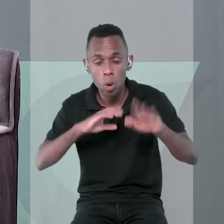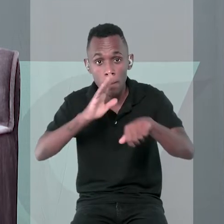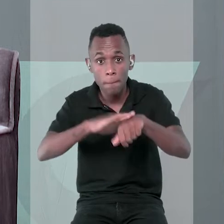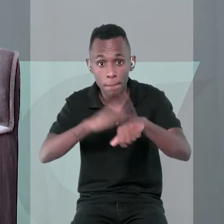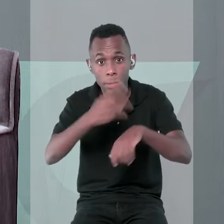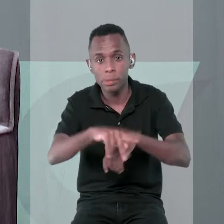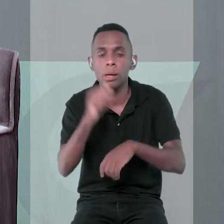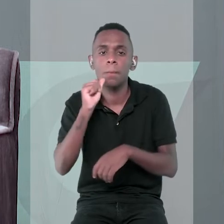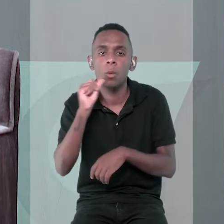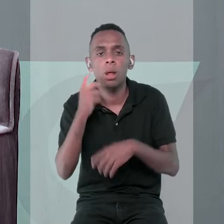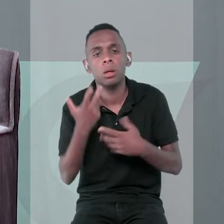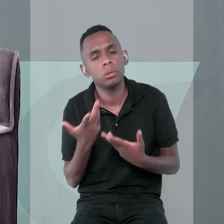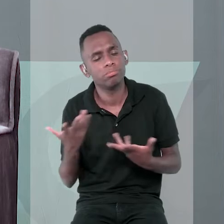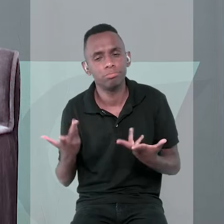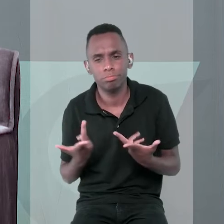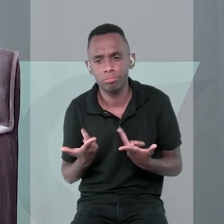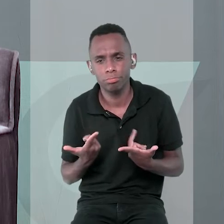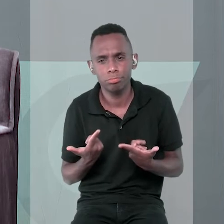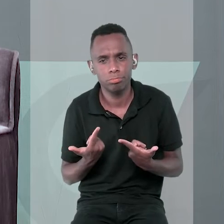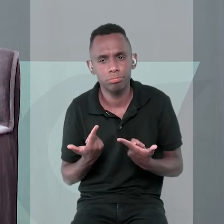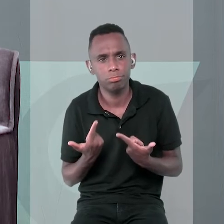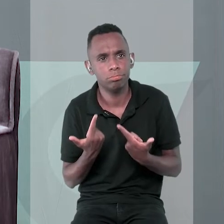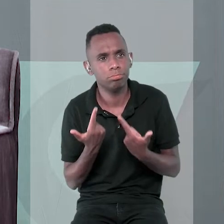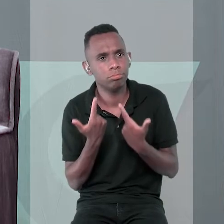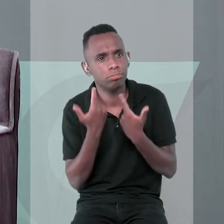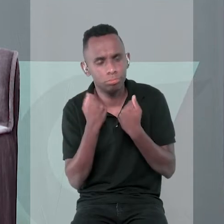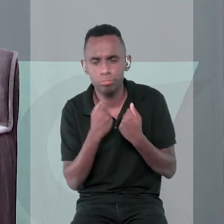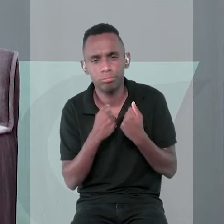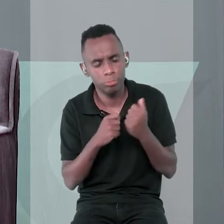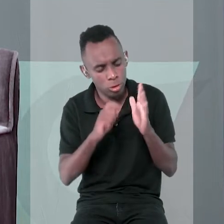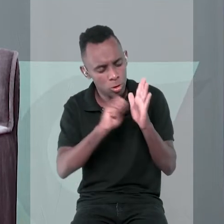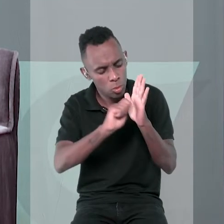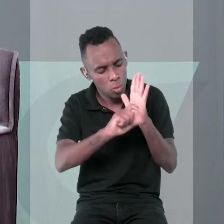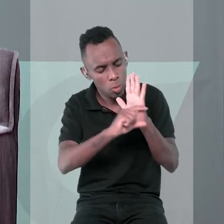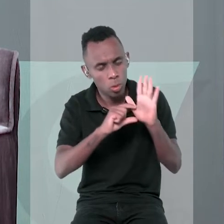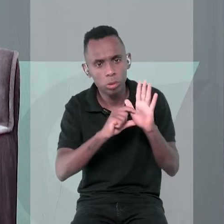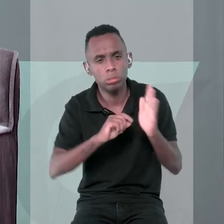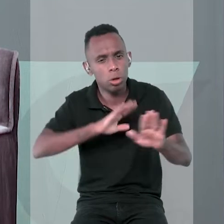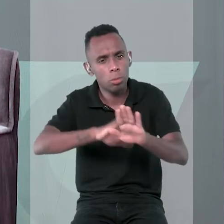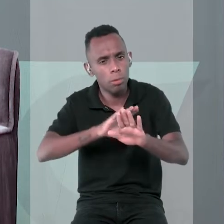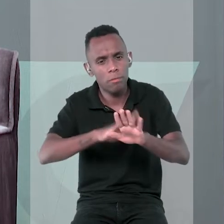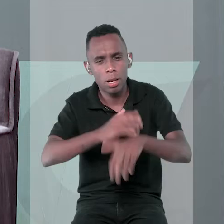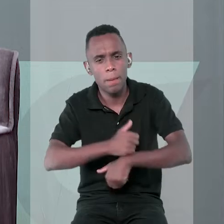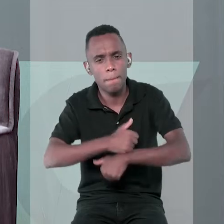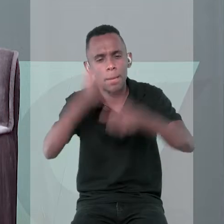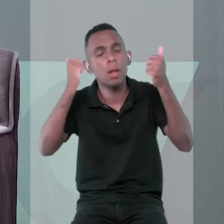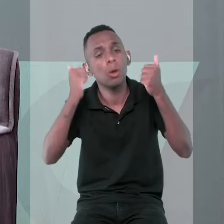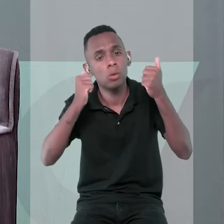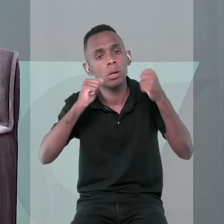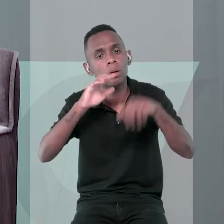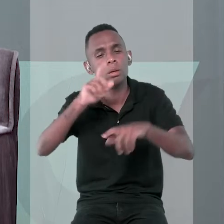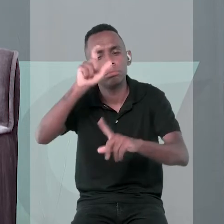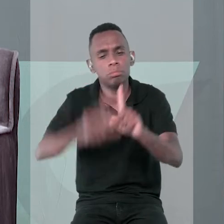mulher, que é uma fantástica, que até a epígrafe é ótima, assim, não existe camuflagem melhor na história do que